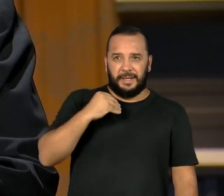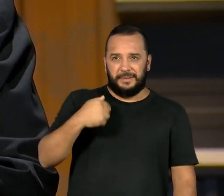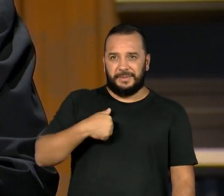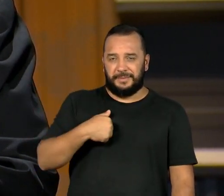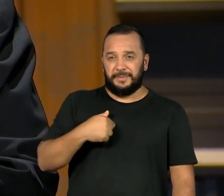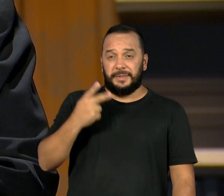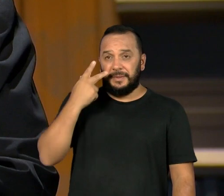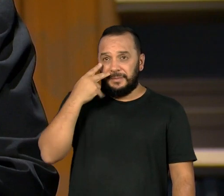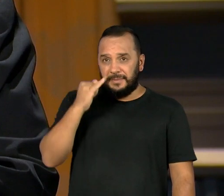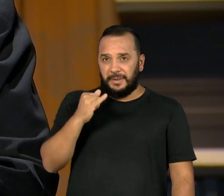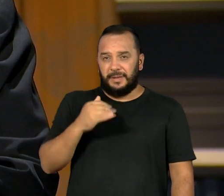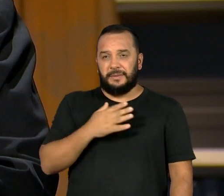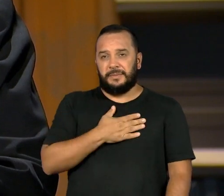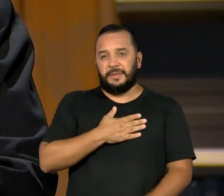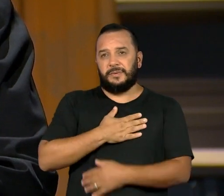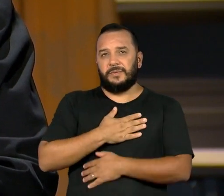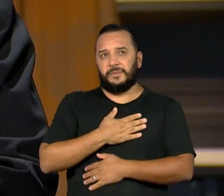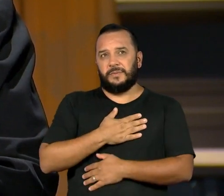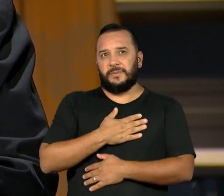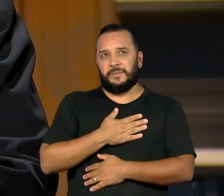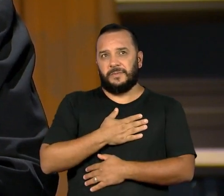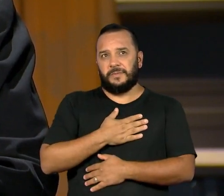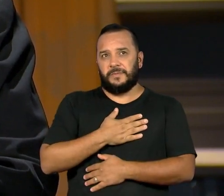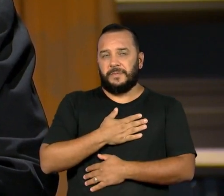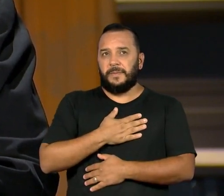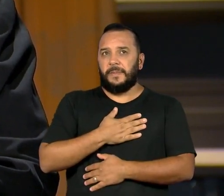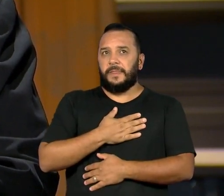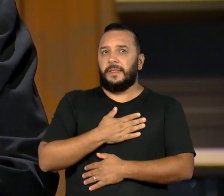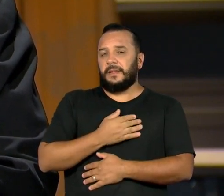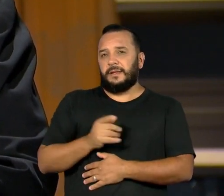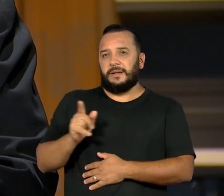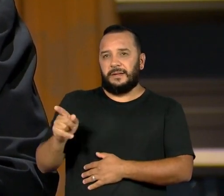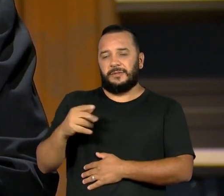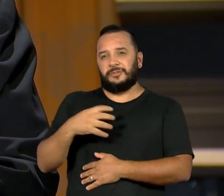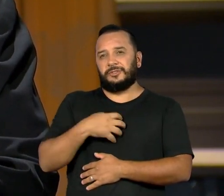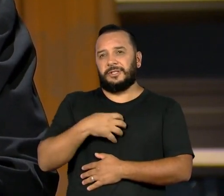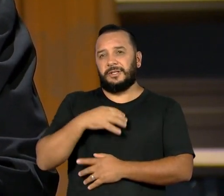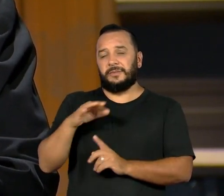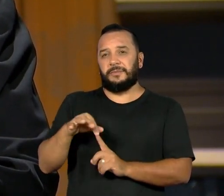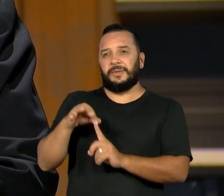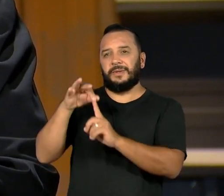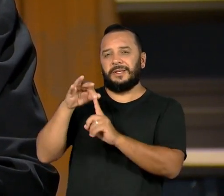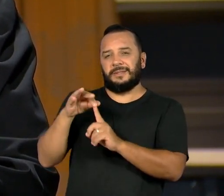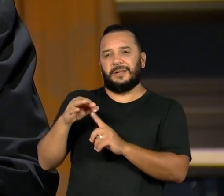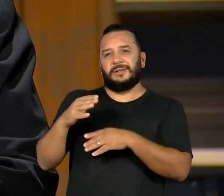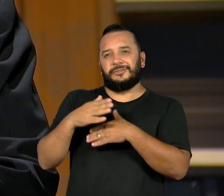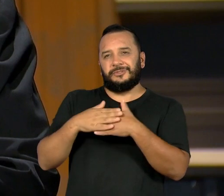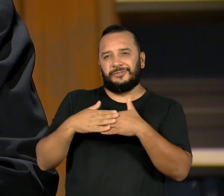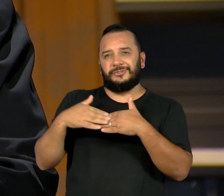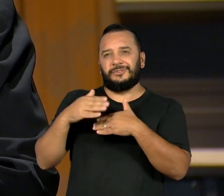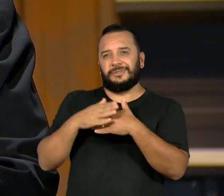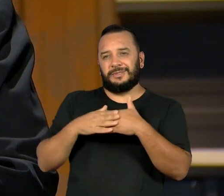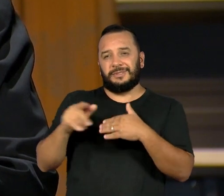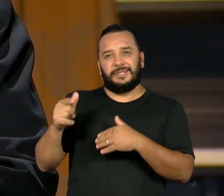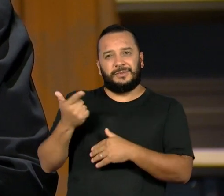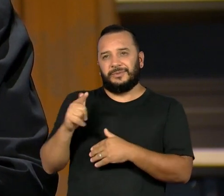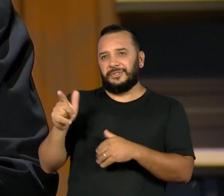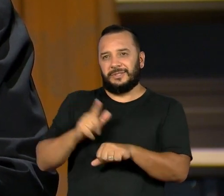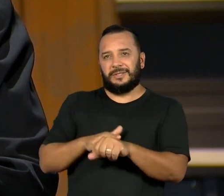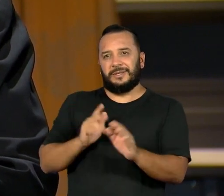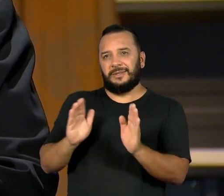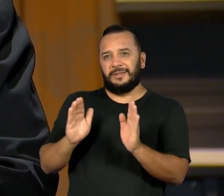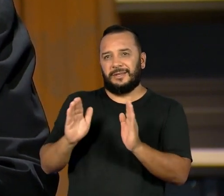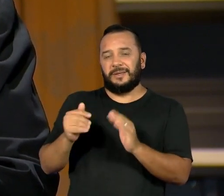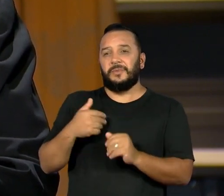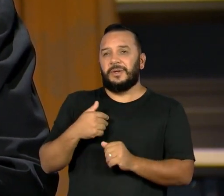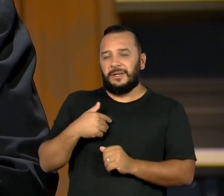eu herdei, acho que por um lado, o jeito dele priorizar a gentileza, mesmo quando ele não tinha tempo, ele fazia questão de